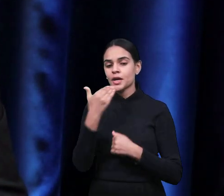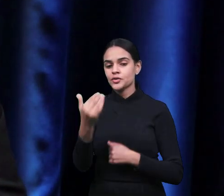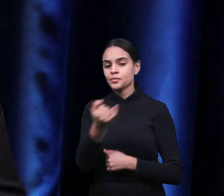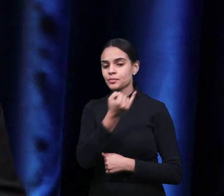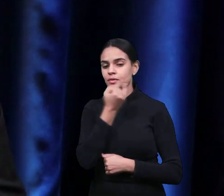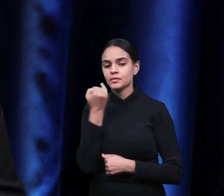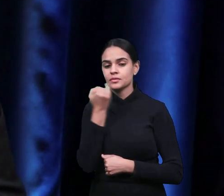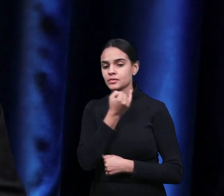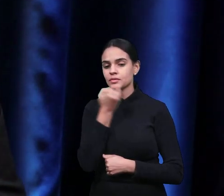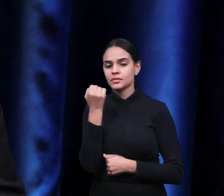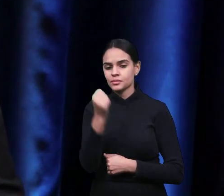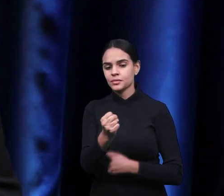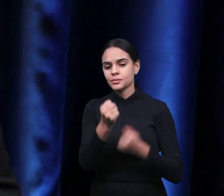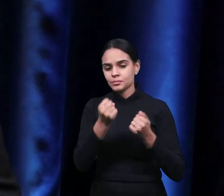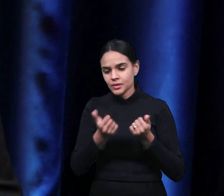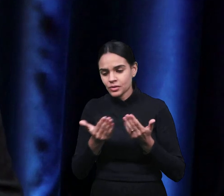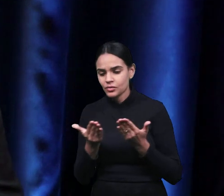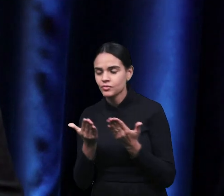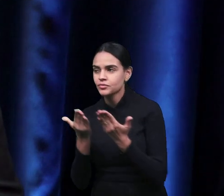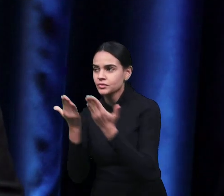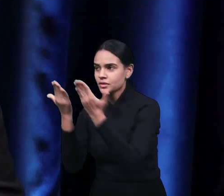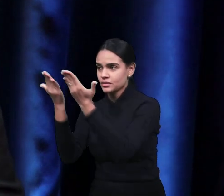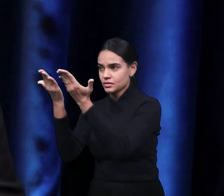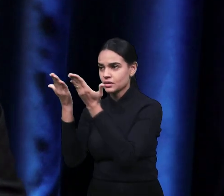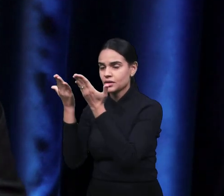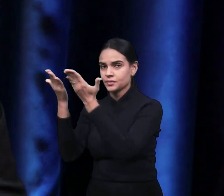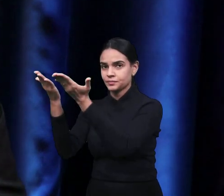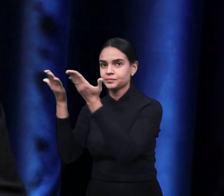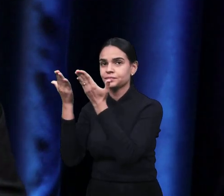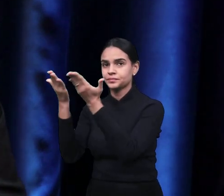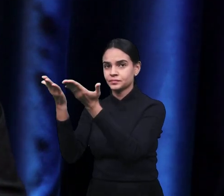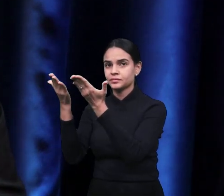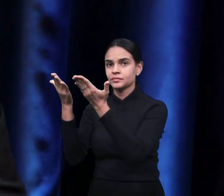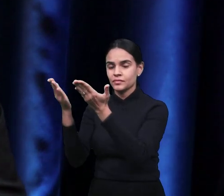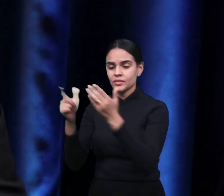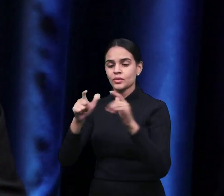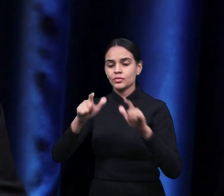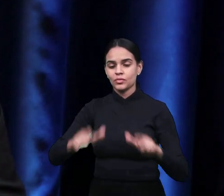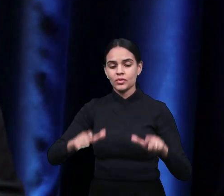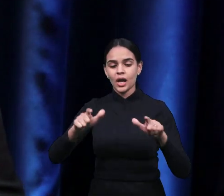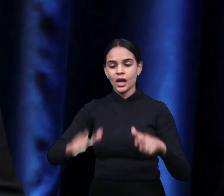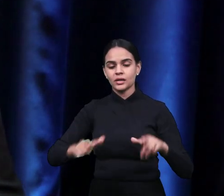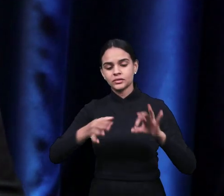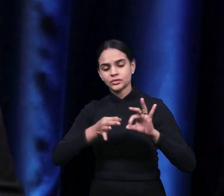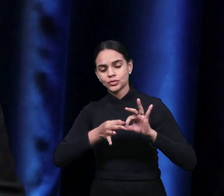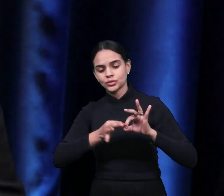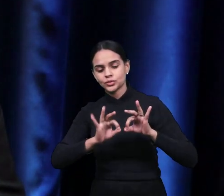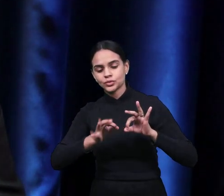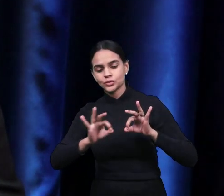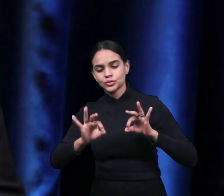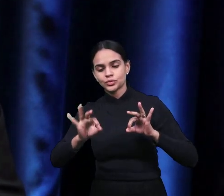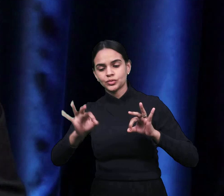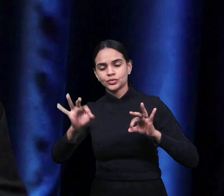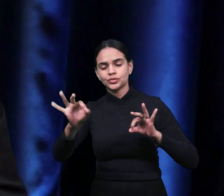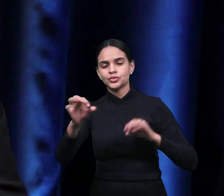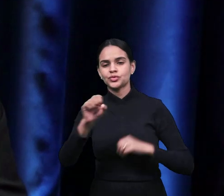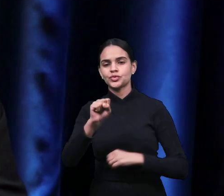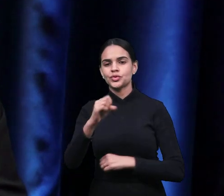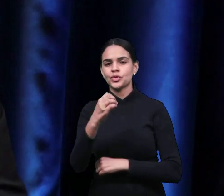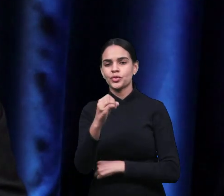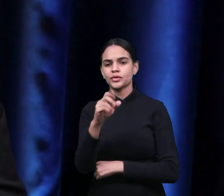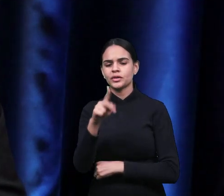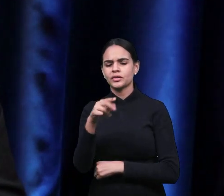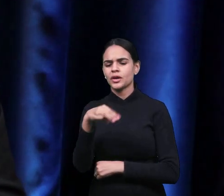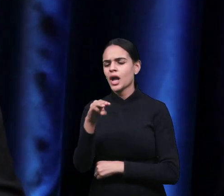ele estava até onde era Moriá, era cerca de 80 a 100 quilômetros.